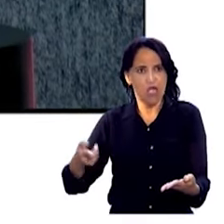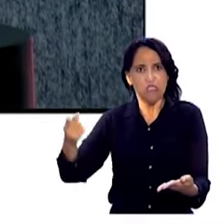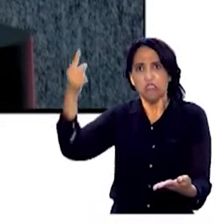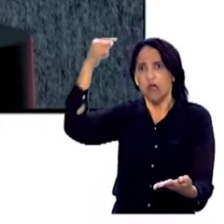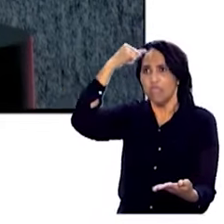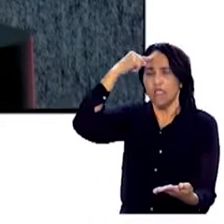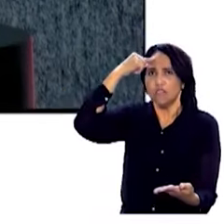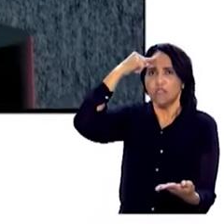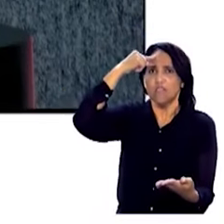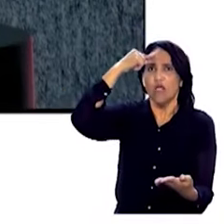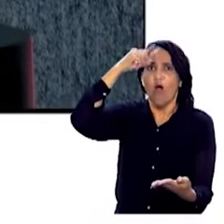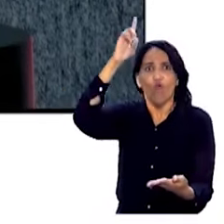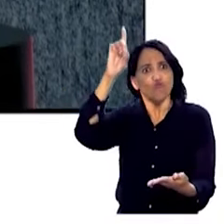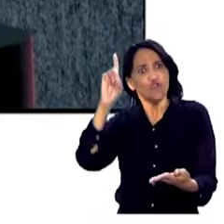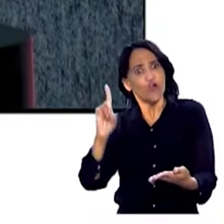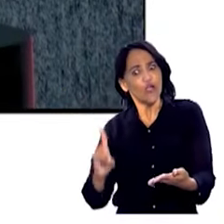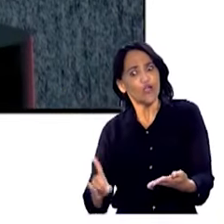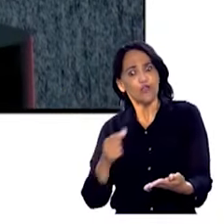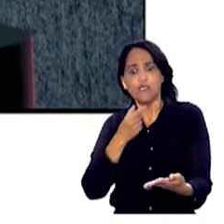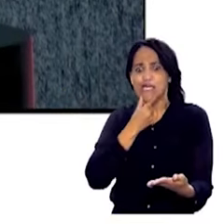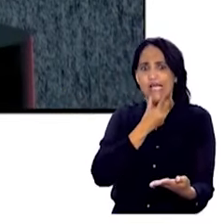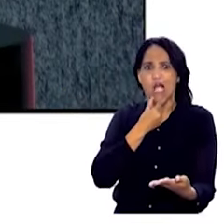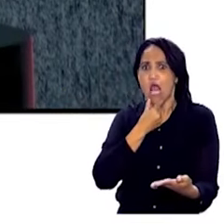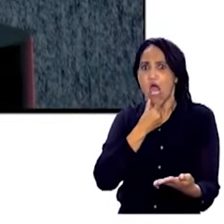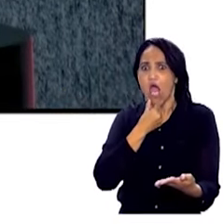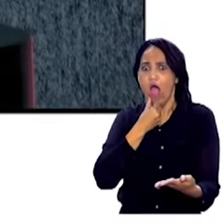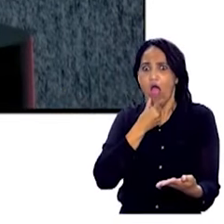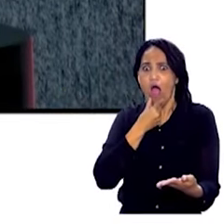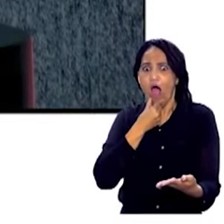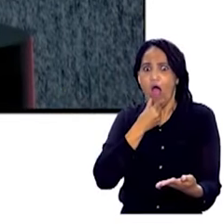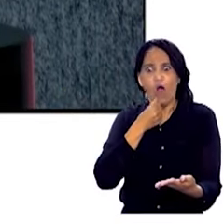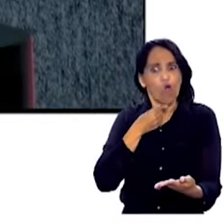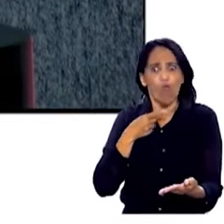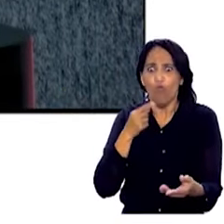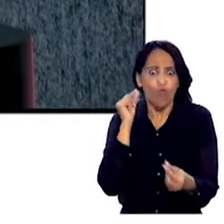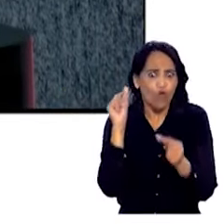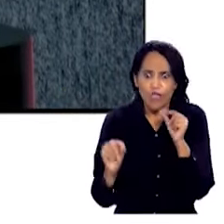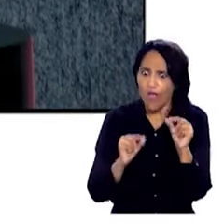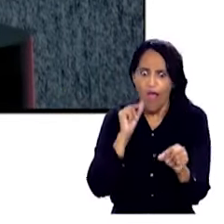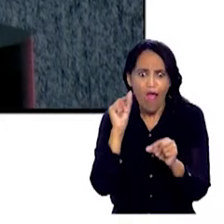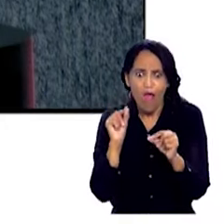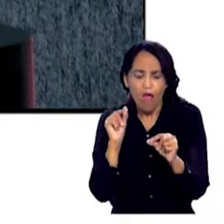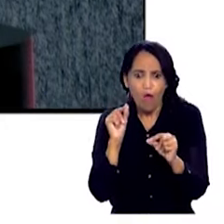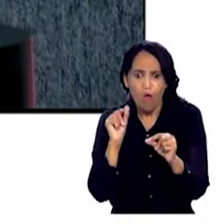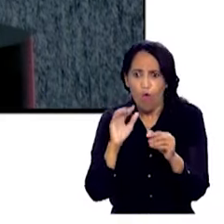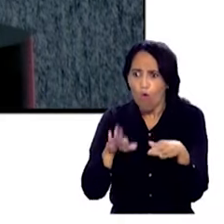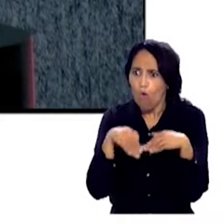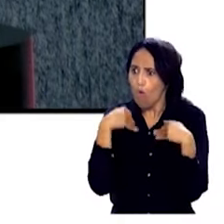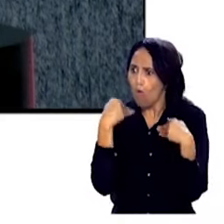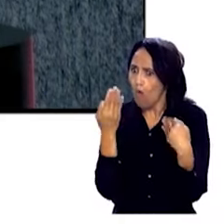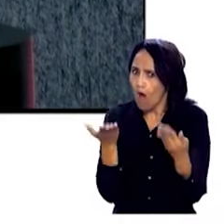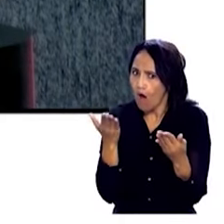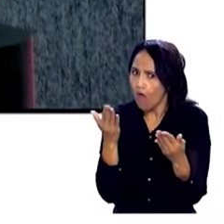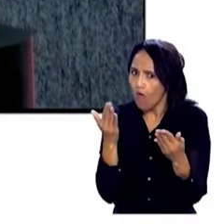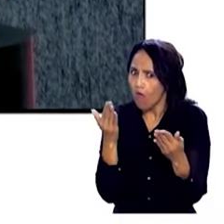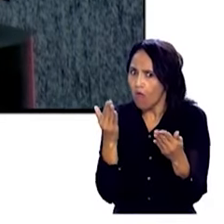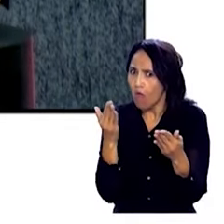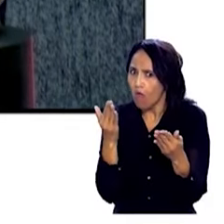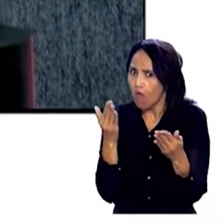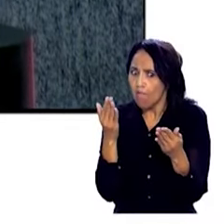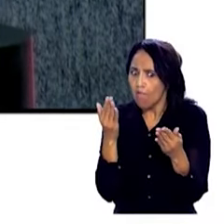consegue entender sequer Qual é a hierarquia entre os tribunais ou seja leva tempo pra gente se